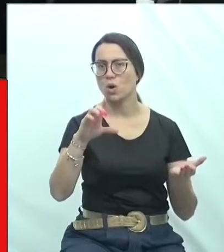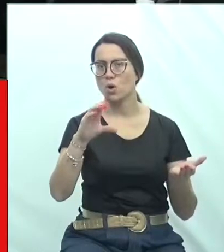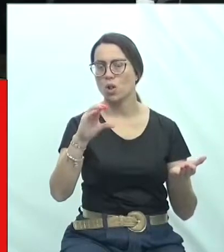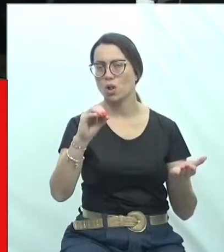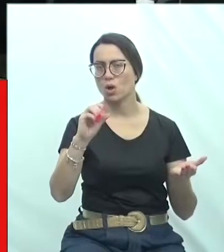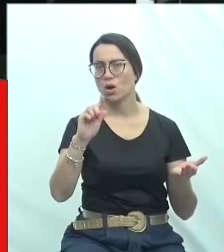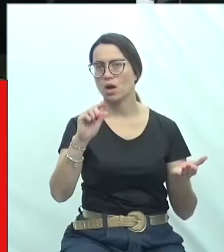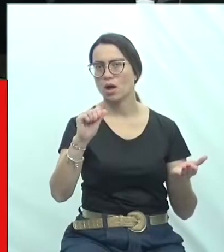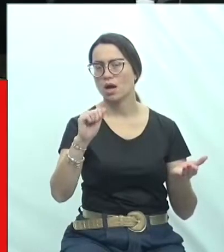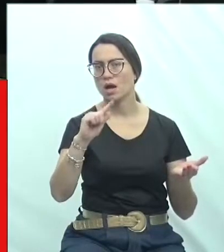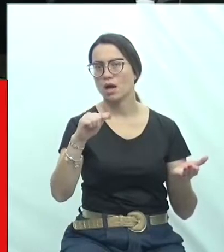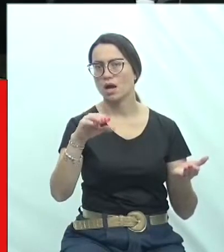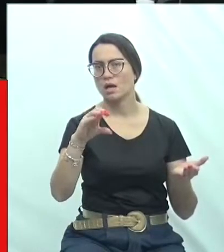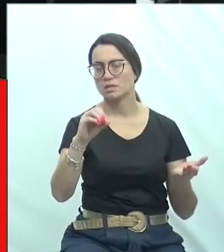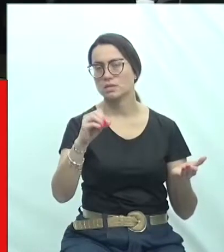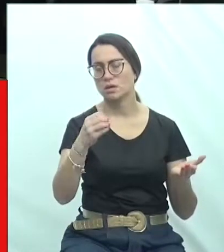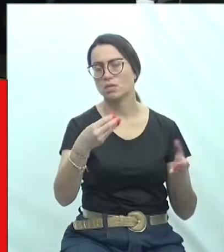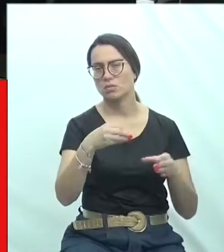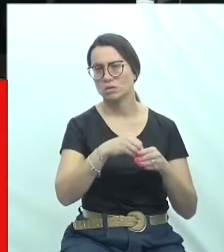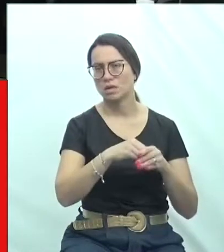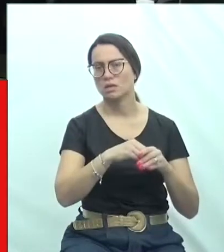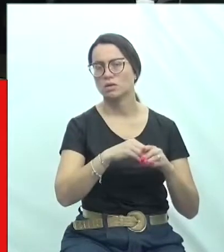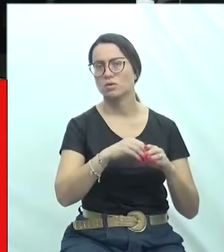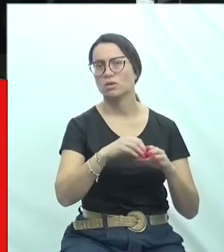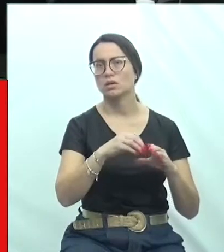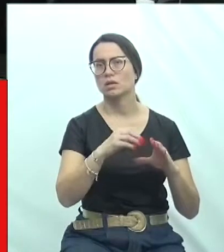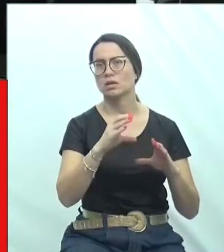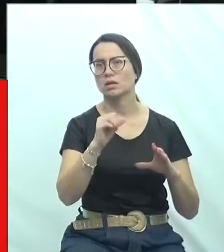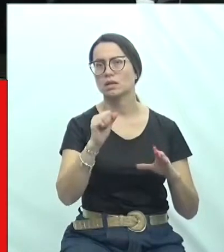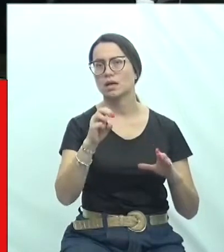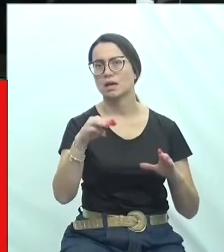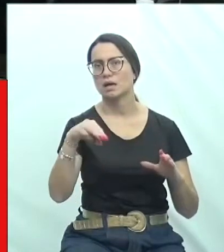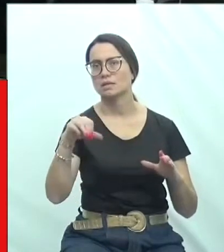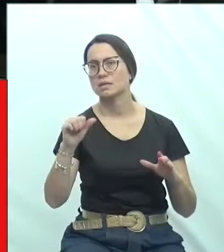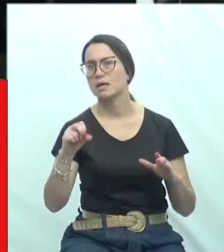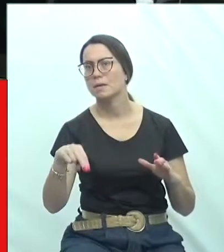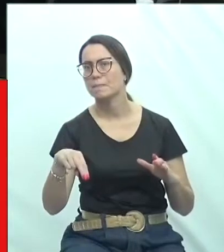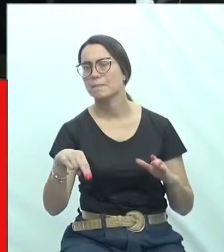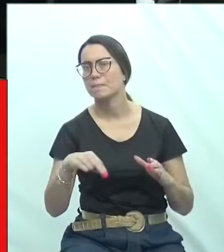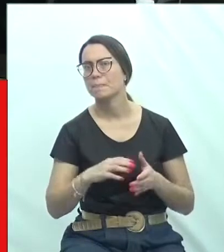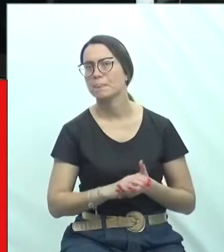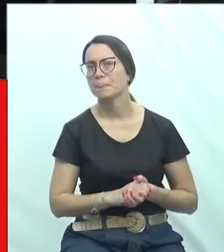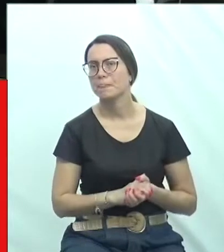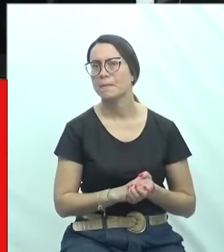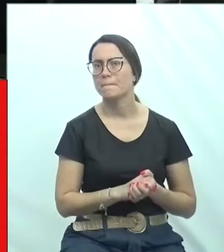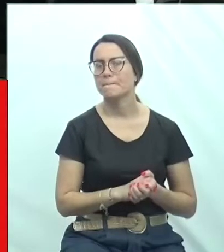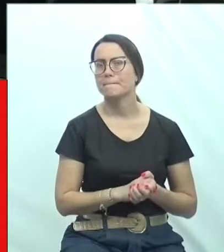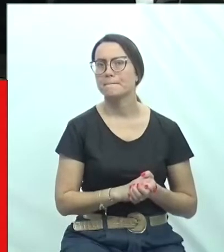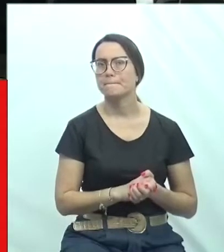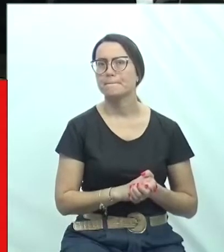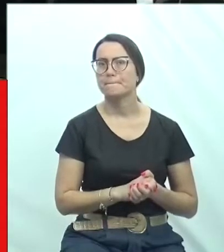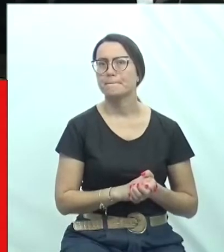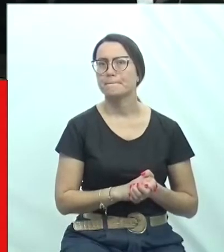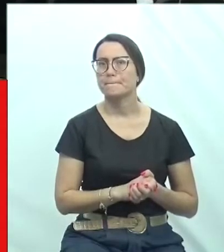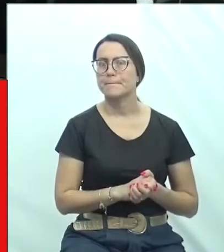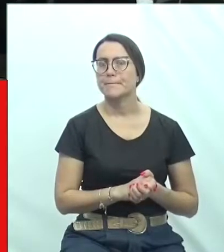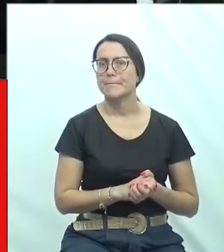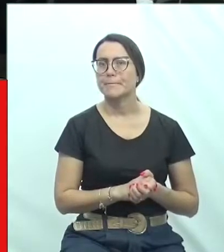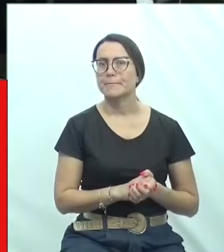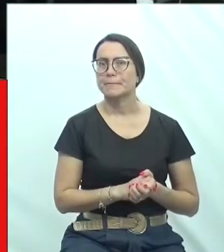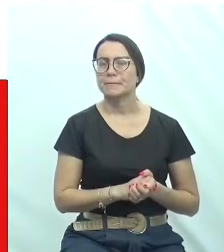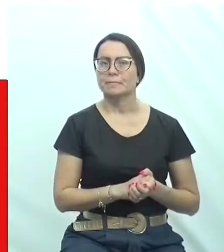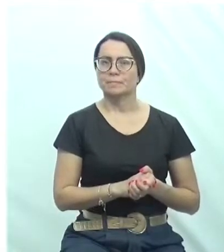Eu desconheço a homologação dela dentro da Kazan. Volta a pecinha ali. Essa peça serviria para